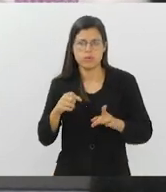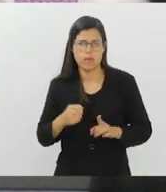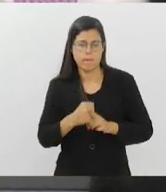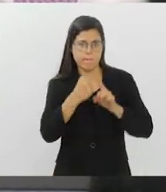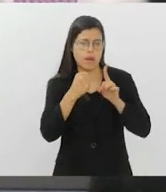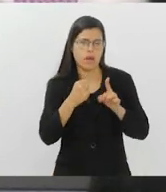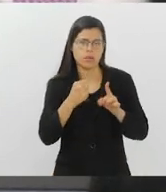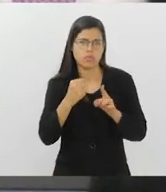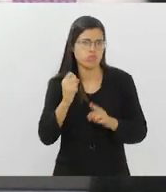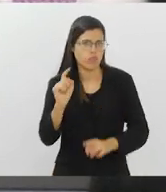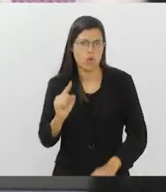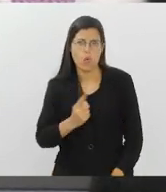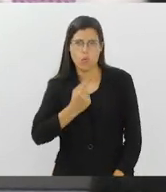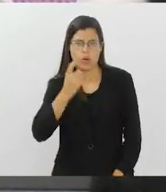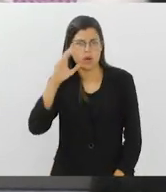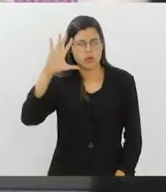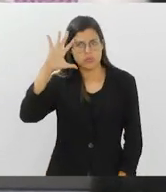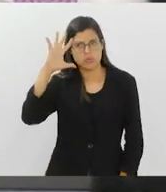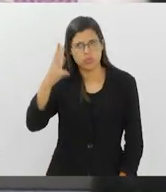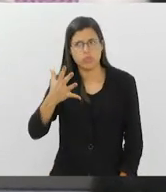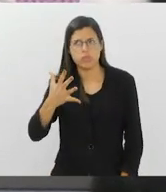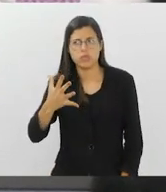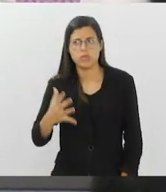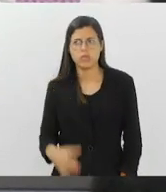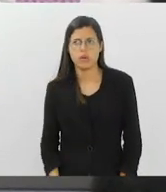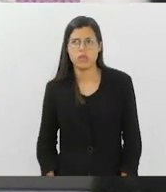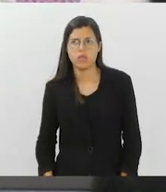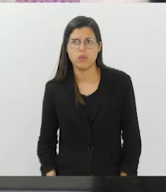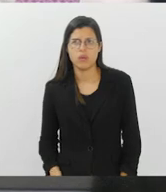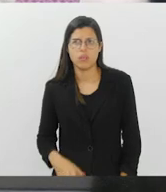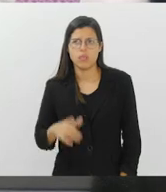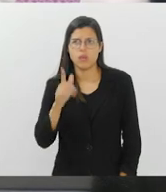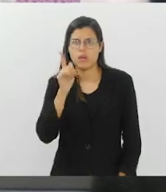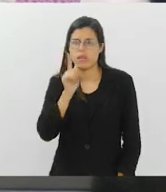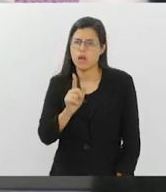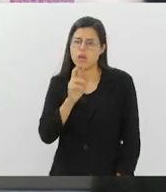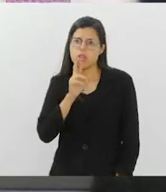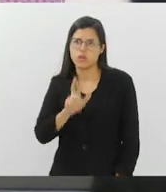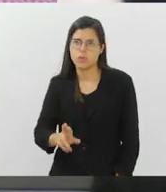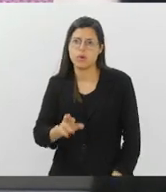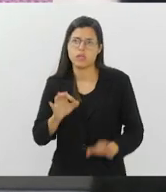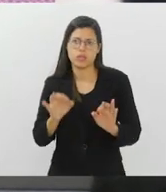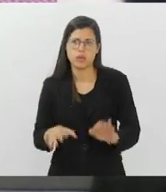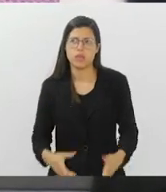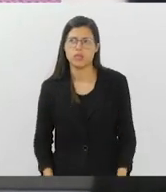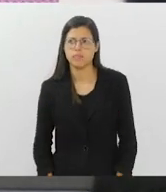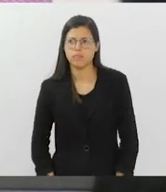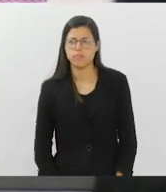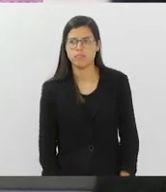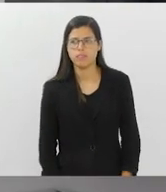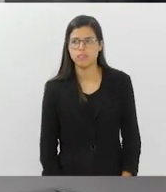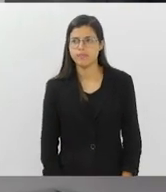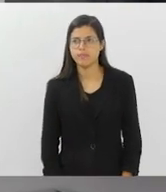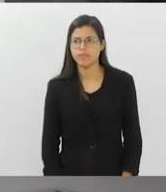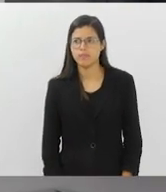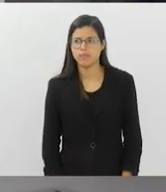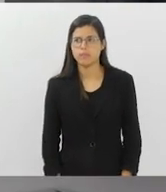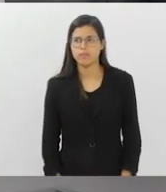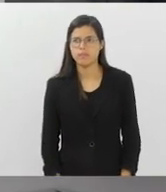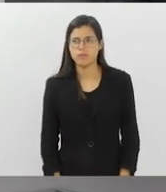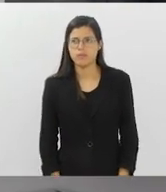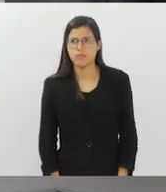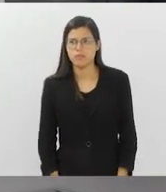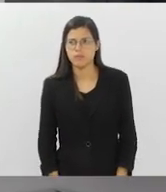é a única solução cabível para dar o resultado positivo que nós queremos. Faremos isso. Deixa eu então só fazer a última